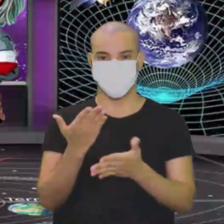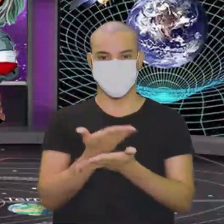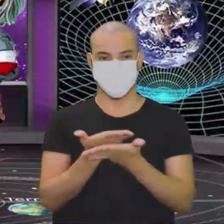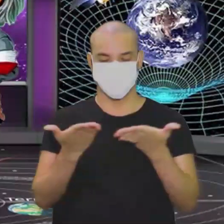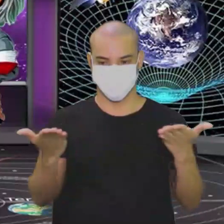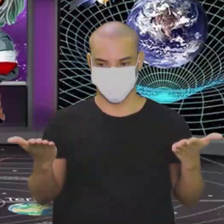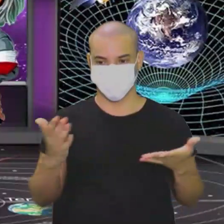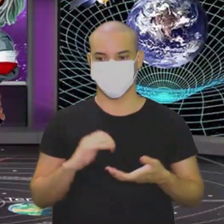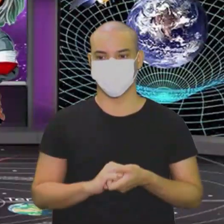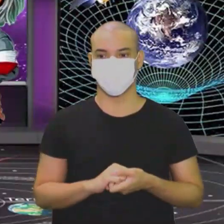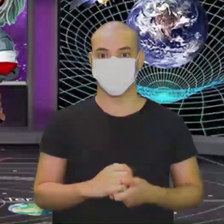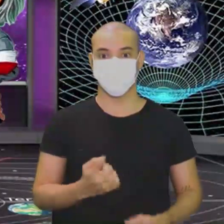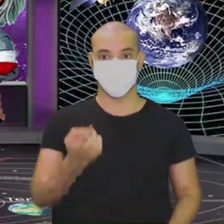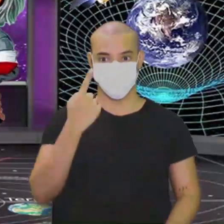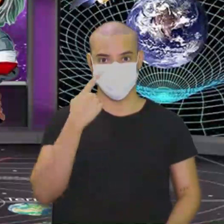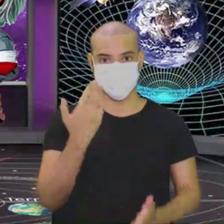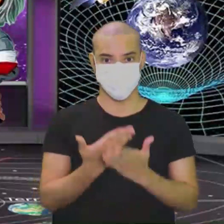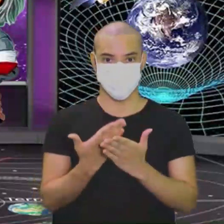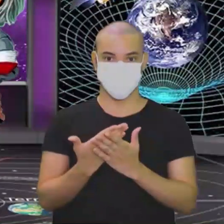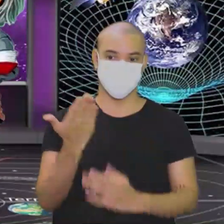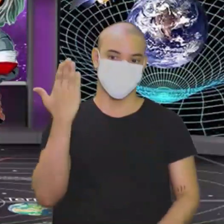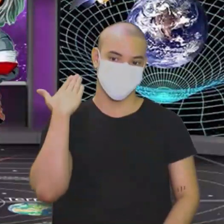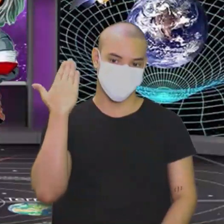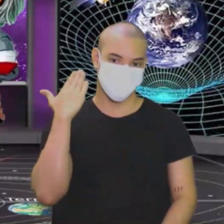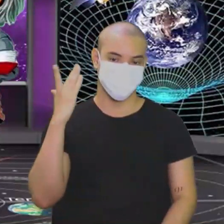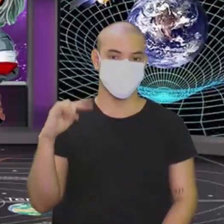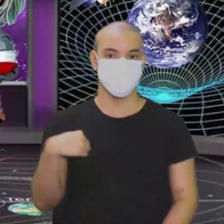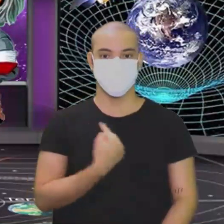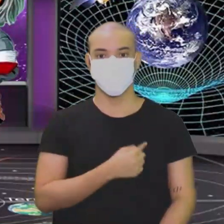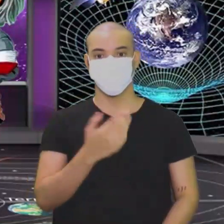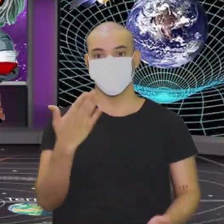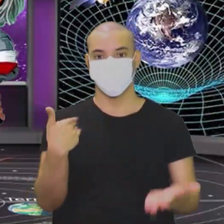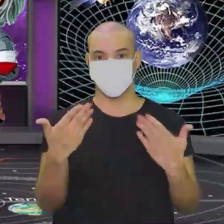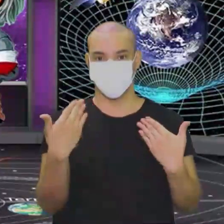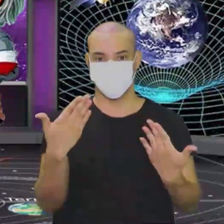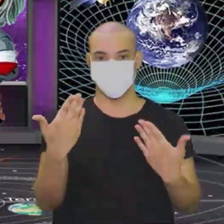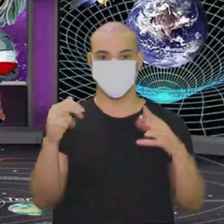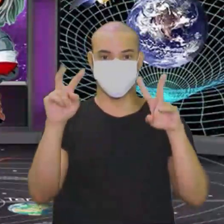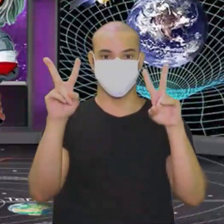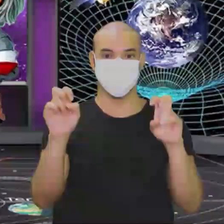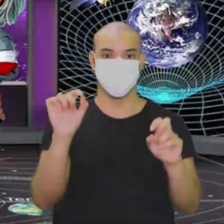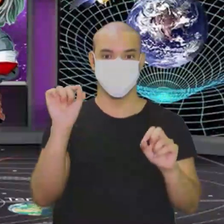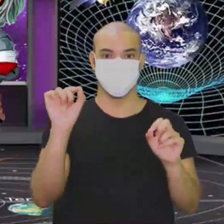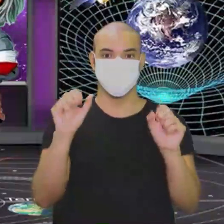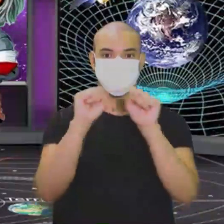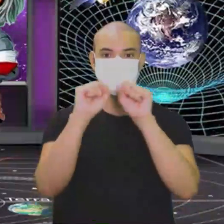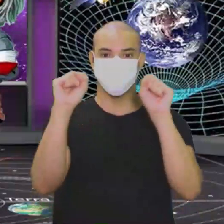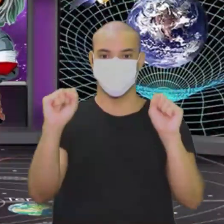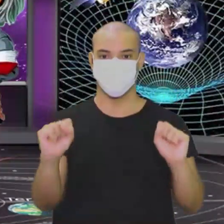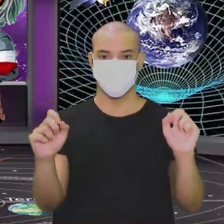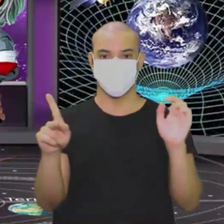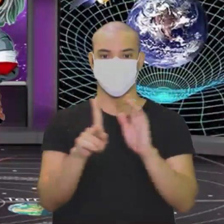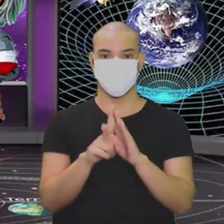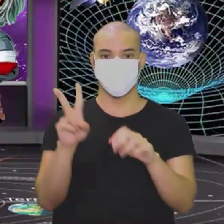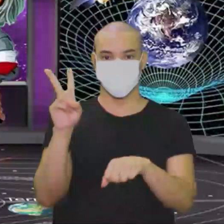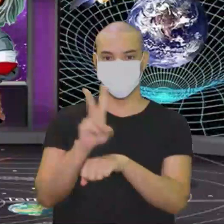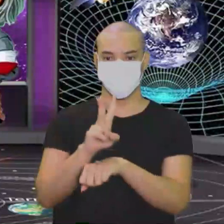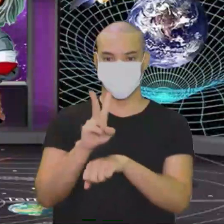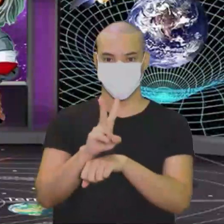vocês. Pessoal, olha só, na aula passada nós estávamos conversando sobre sistemas de